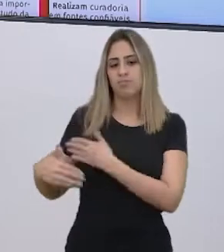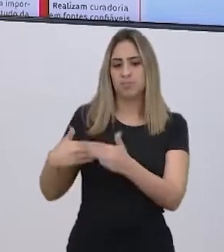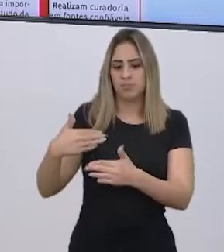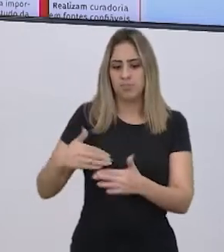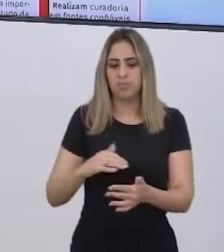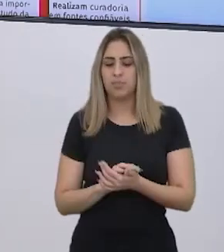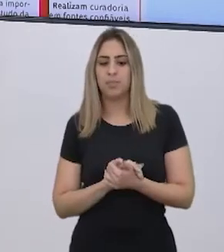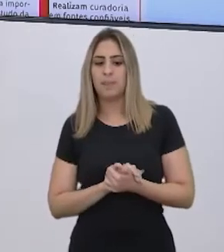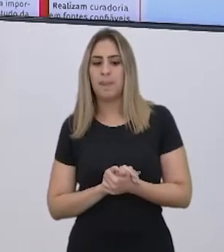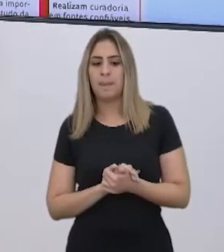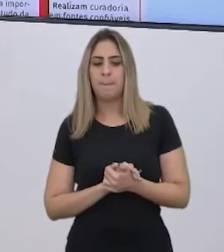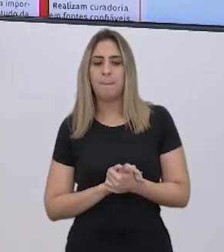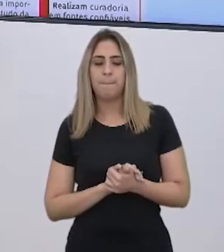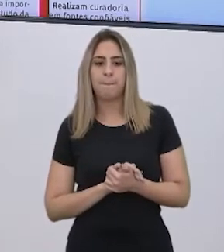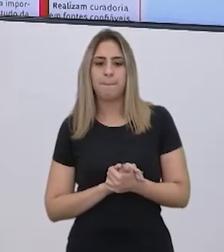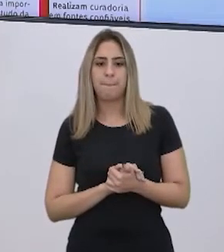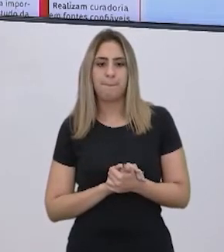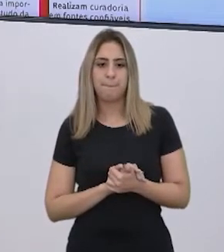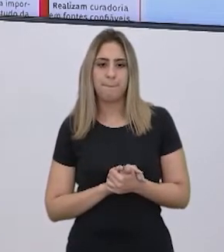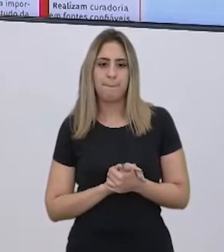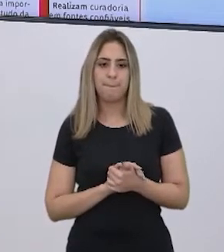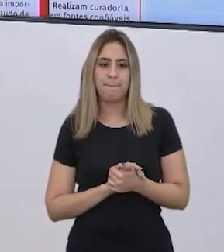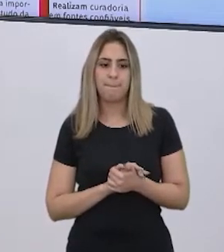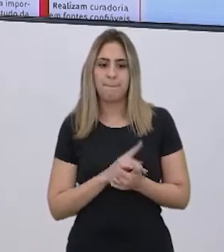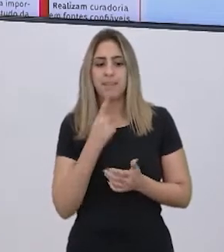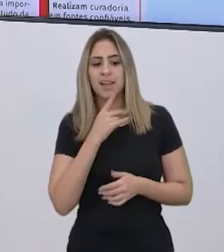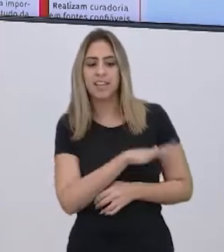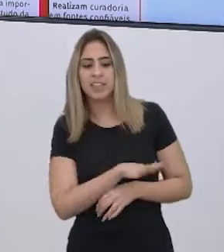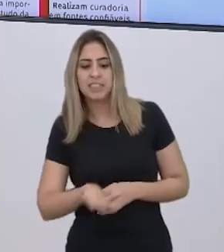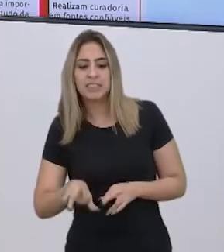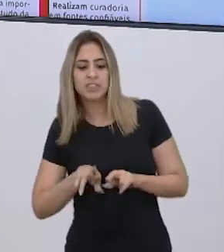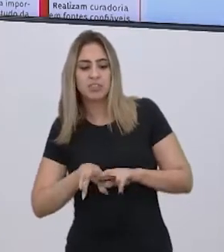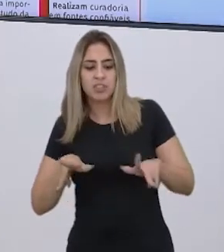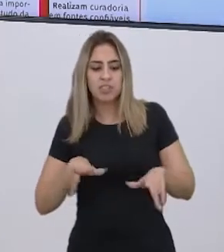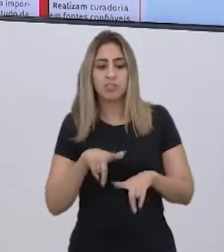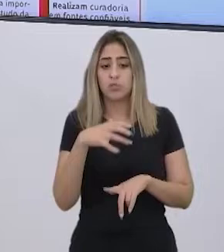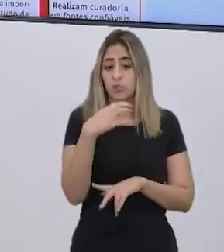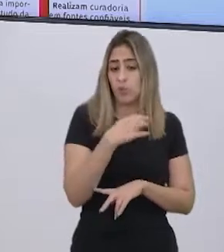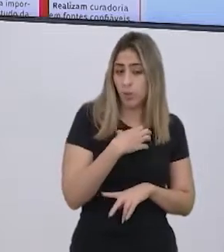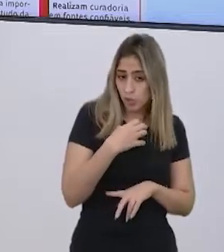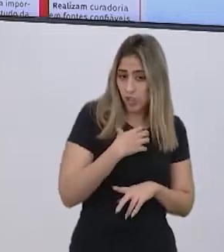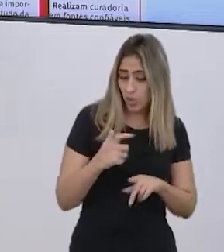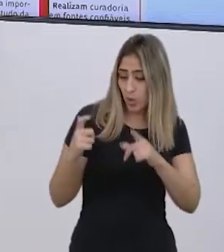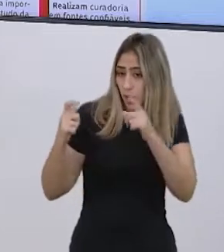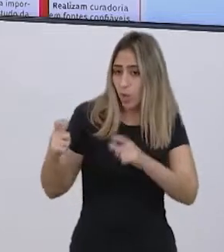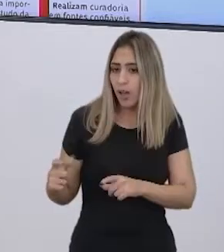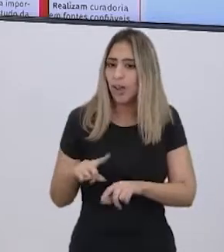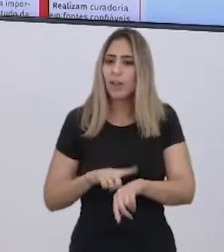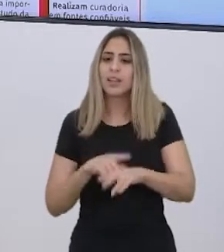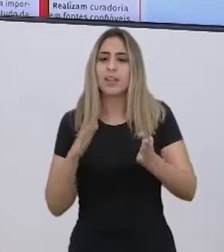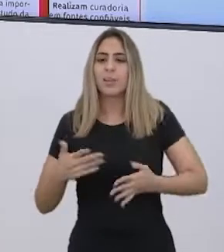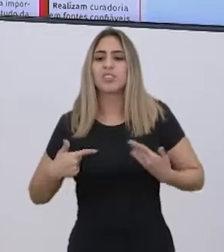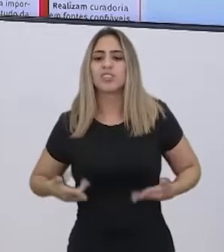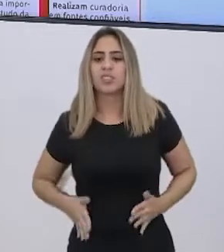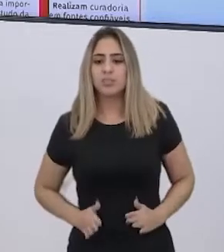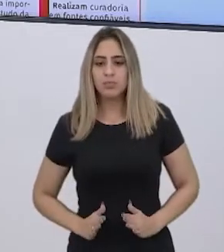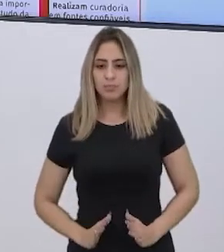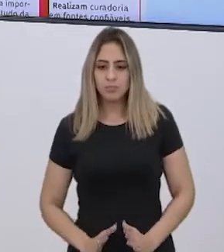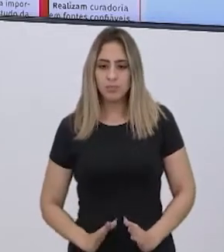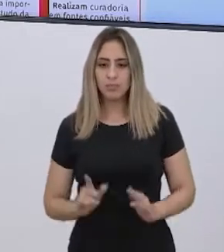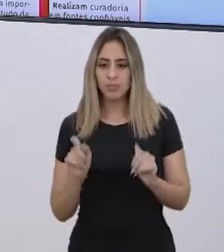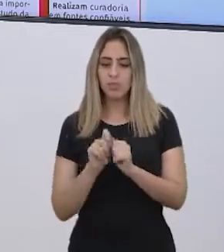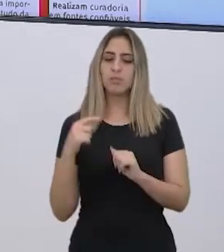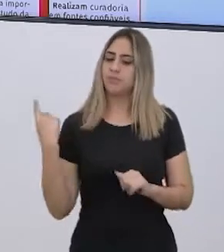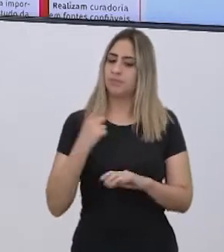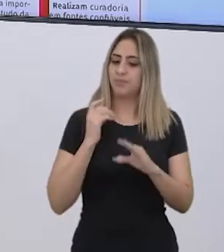gerava, vamos dizer assim, crianças diferentes, que a maneira com o lugar e o tempo onde a gente nasceu faz com que a